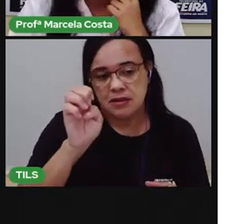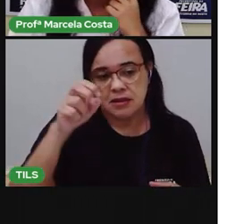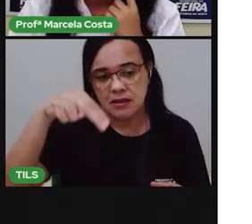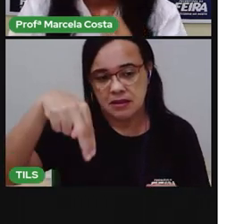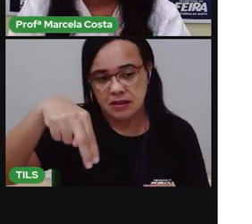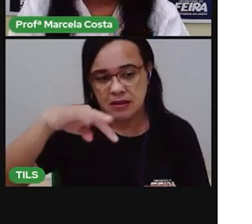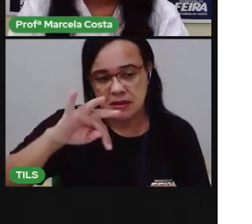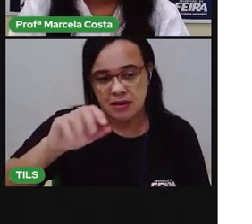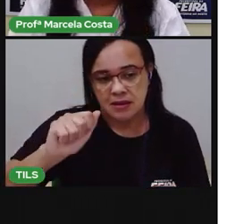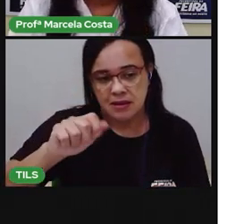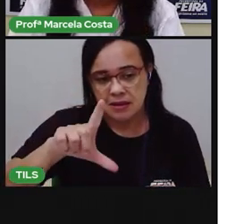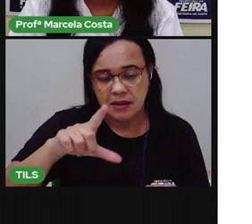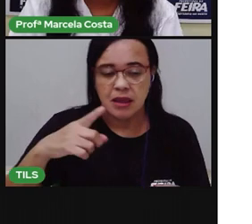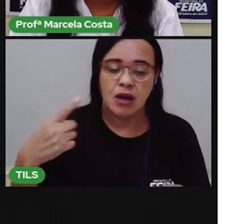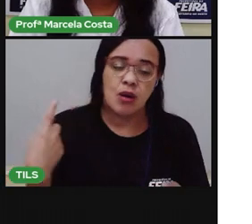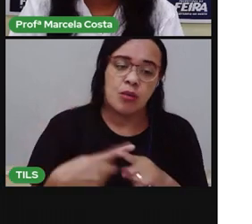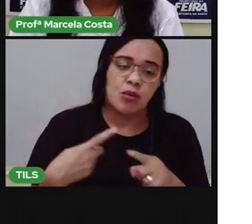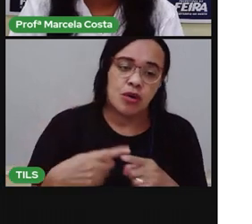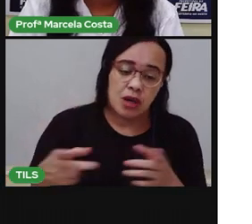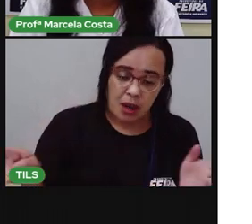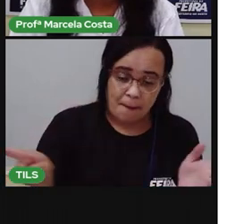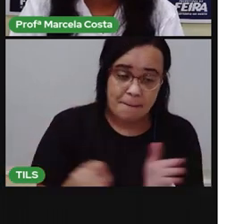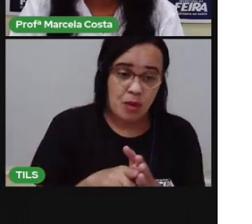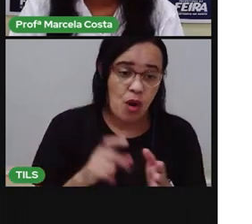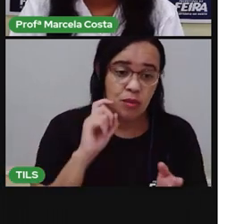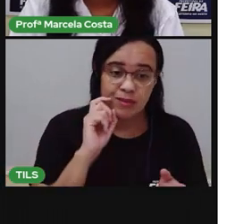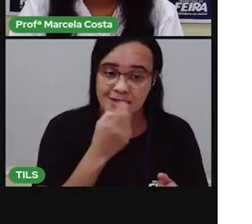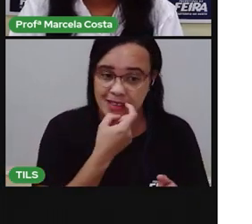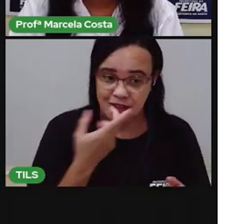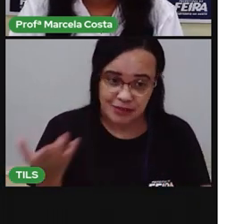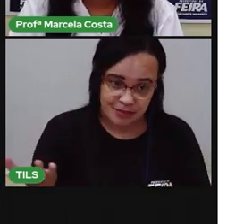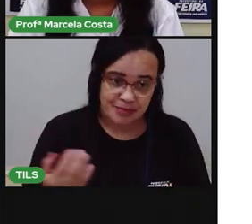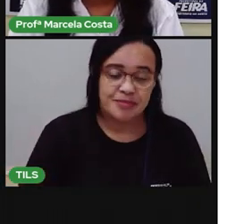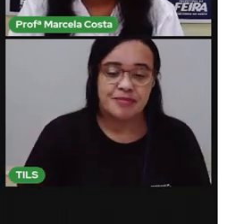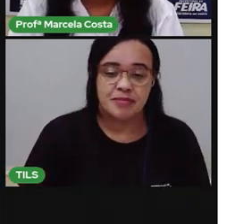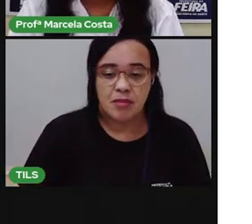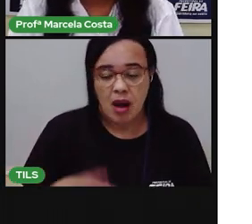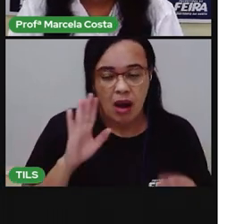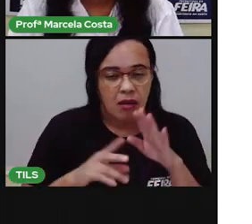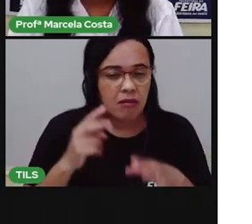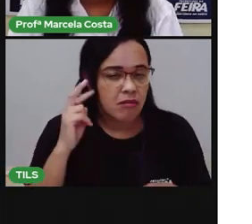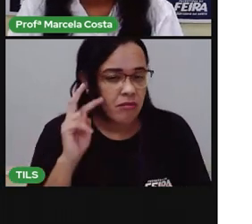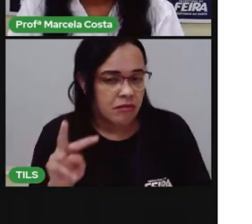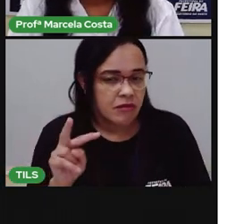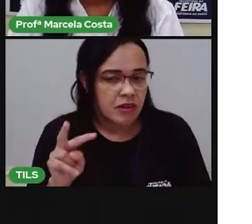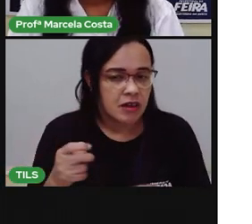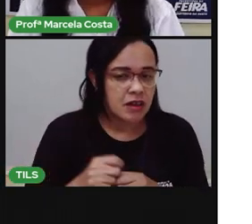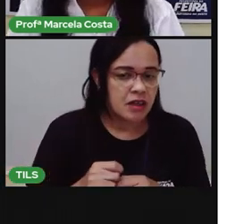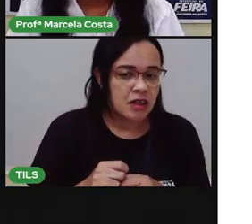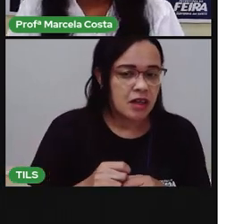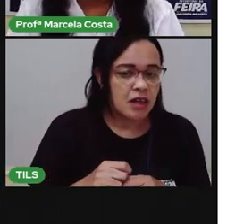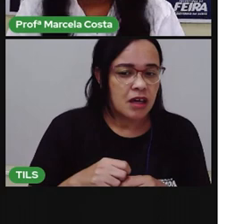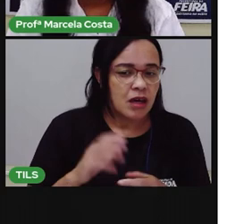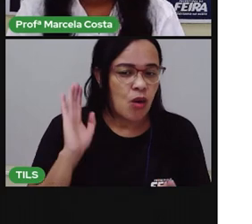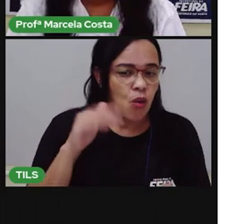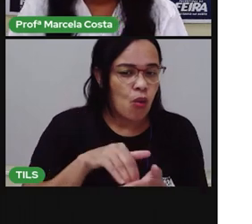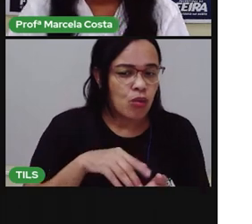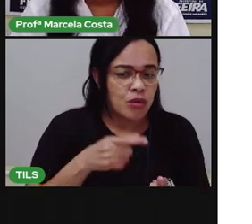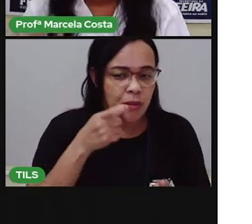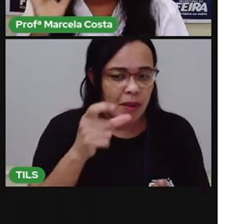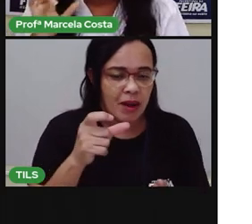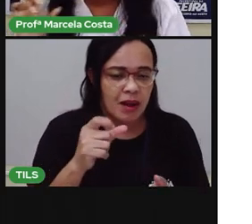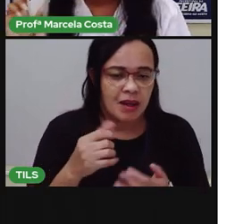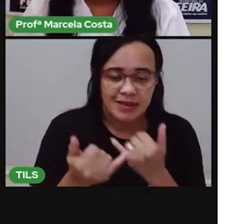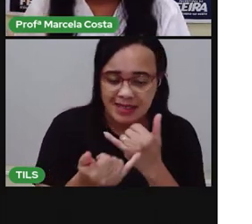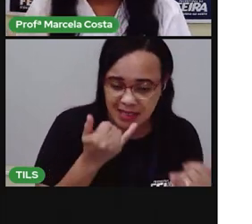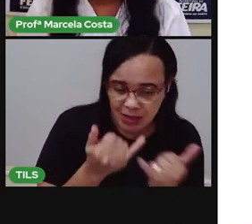dentes. Então, a gente vai ouvir o som final igual. Fio dental, creme dental.